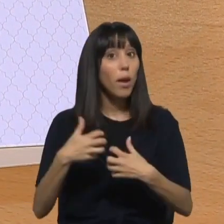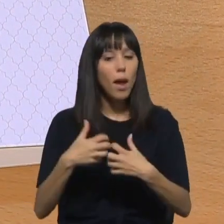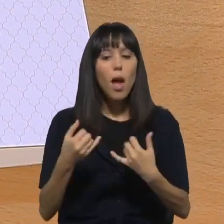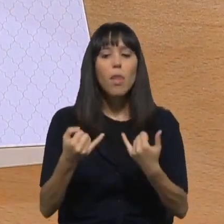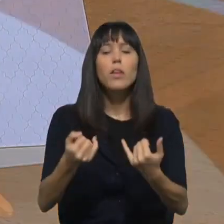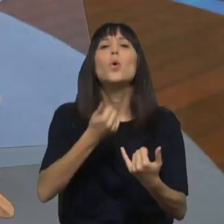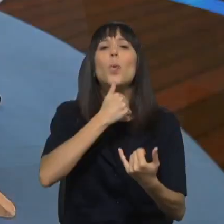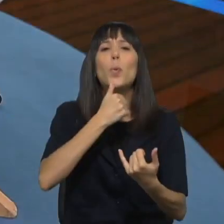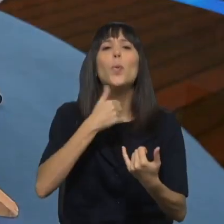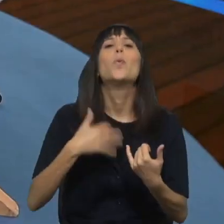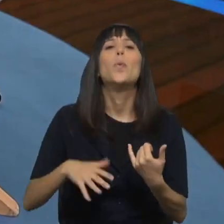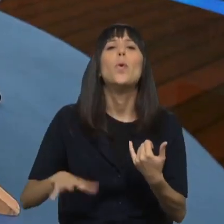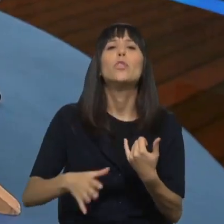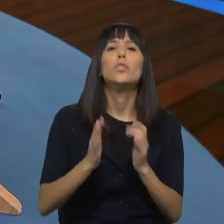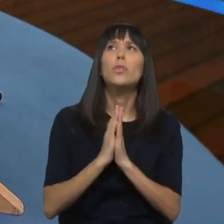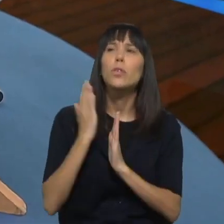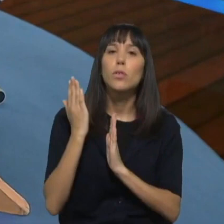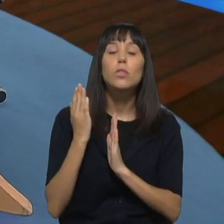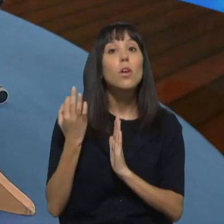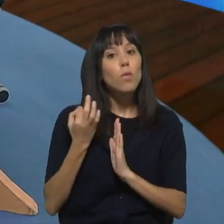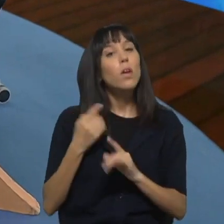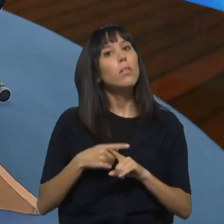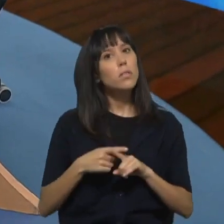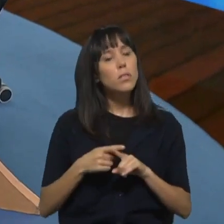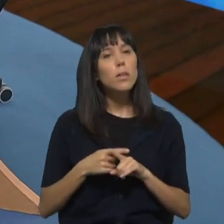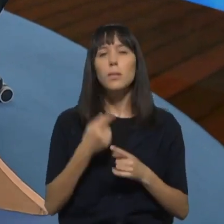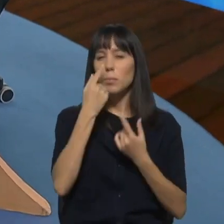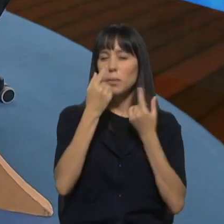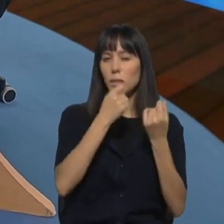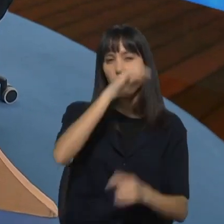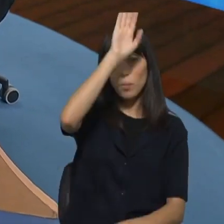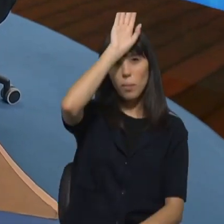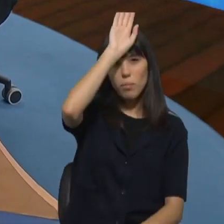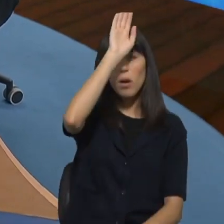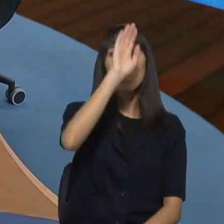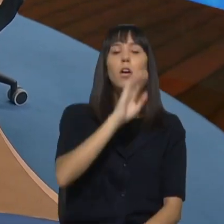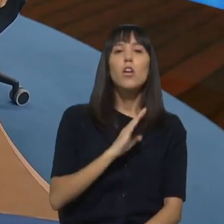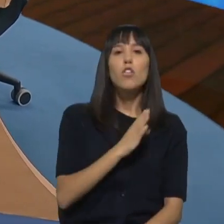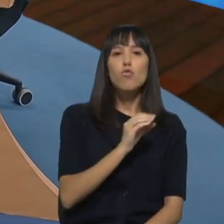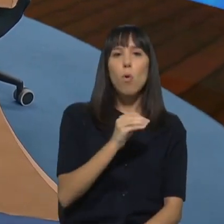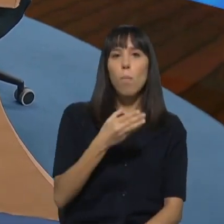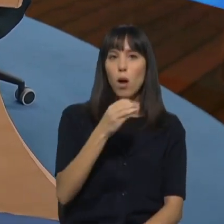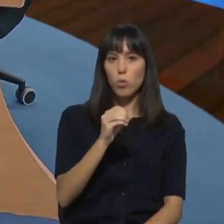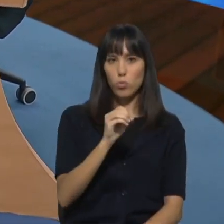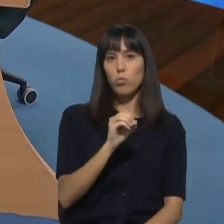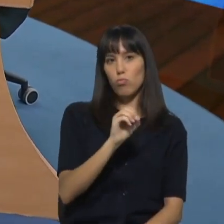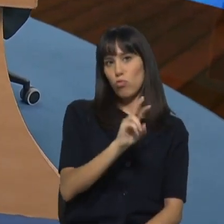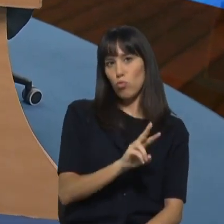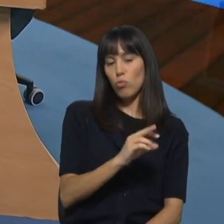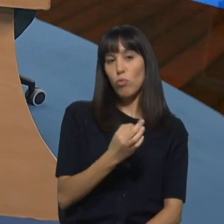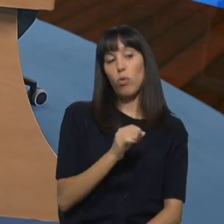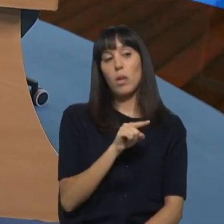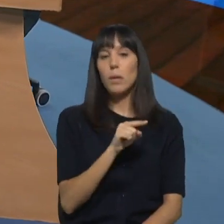que está Deus? Mas é de uma maneira muito interessante, nisso até é semelhante com o Papa João Paulo II, com o percurso histórico, embora o Papa João Paulo II fosse